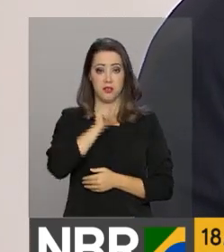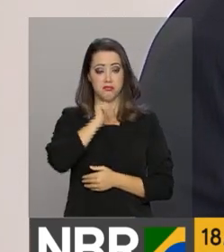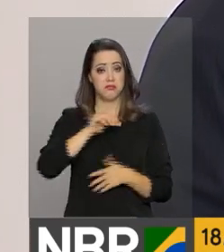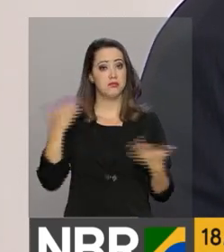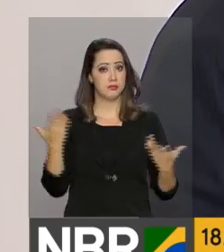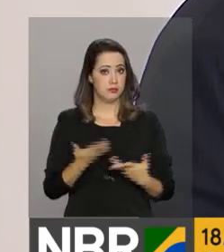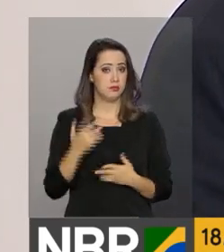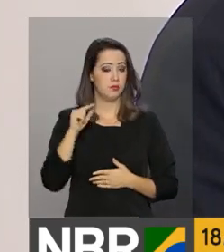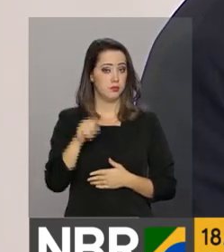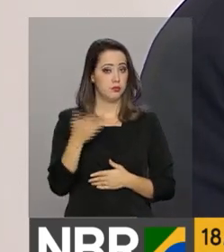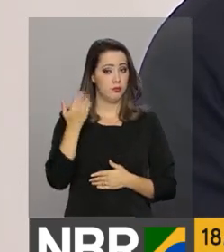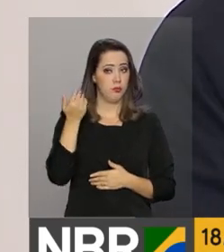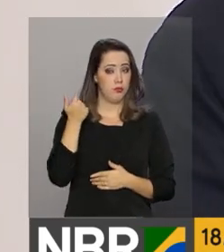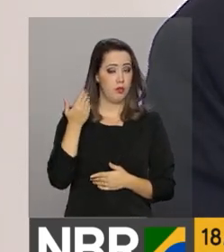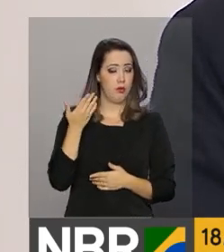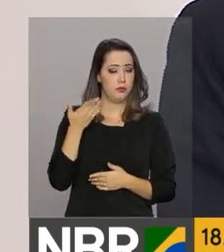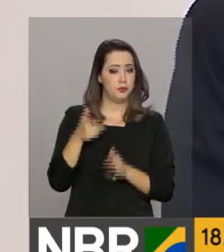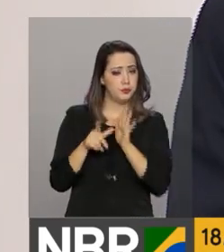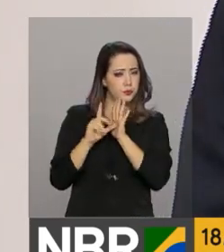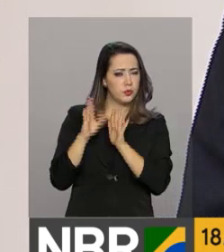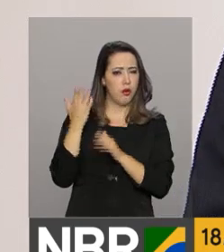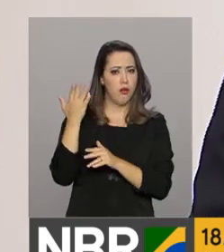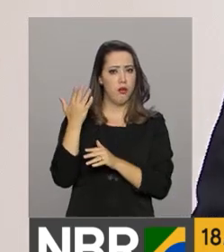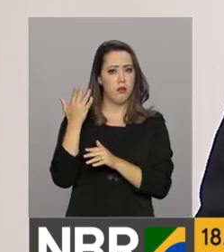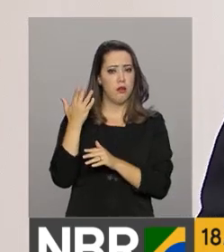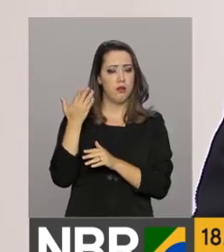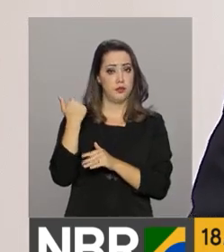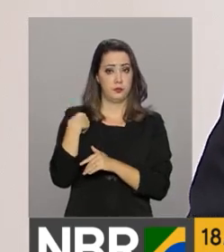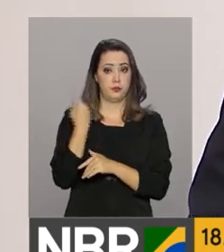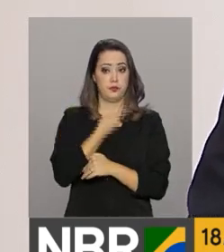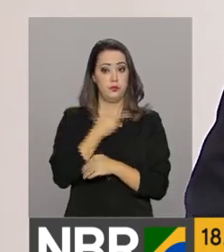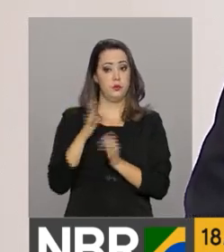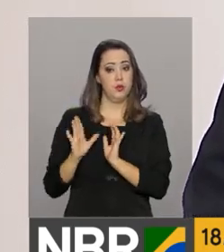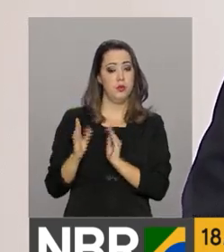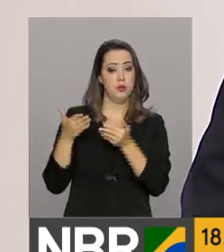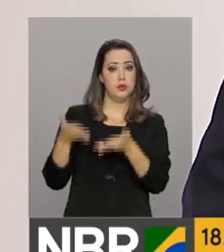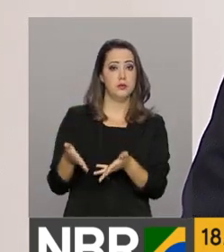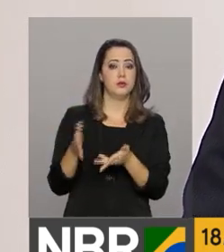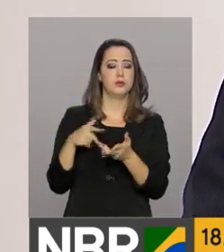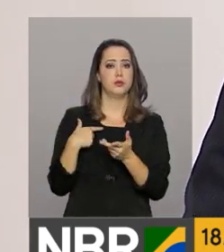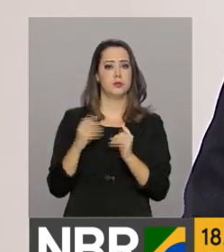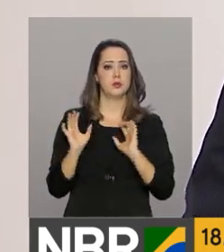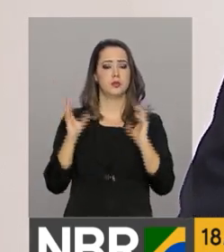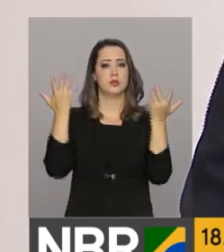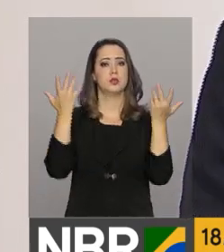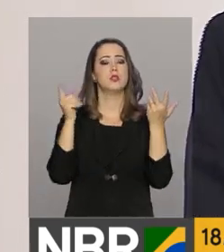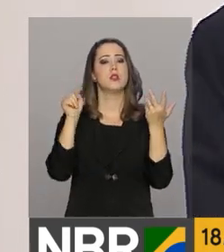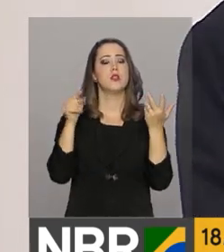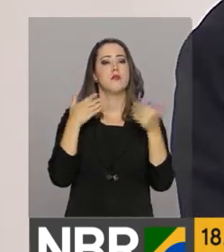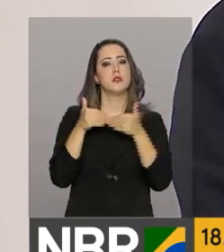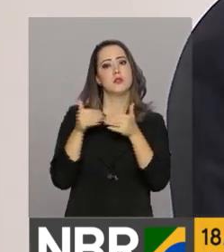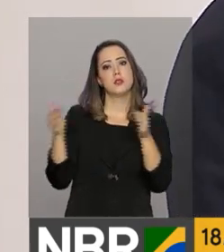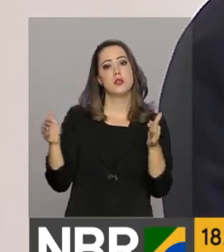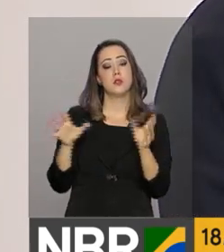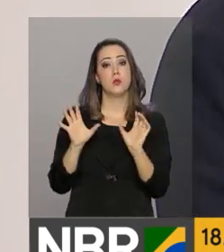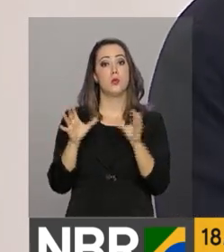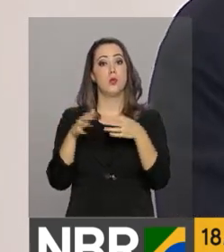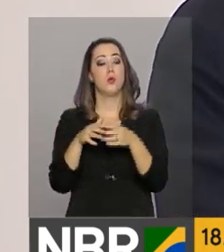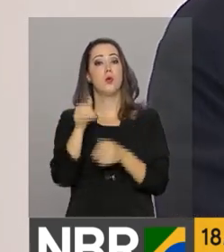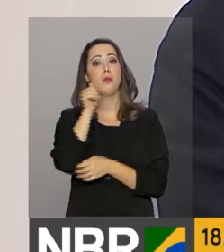recentemente creio que você mencionou de nós participávamos de uma solenidade que inaugurava a rede mulher